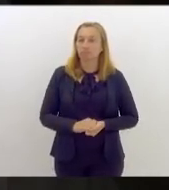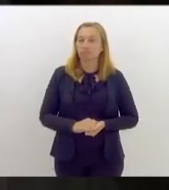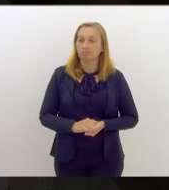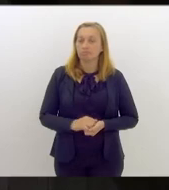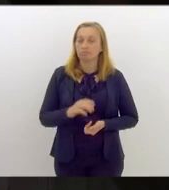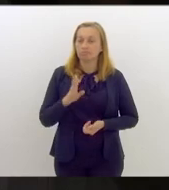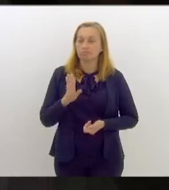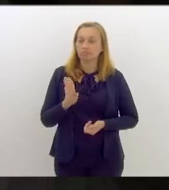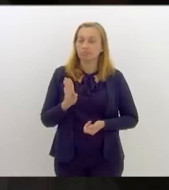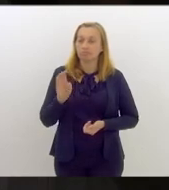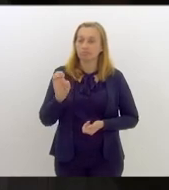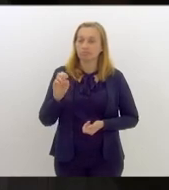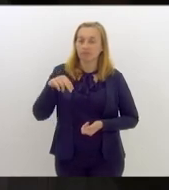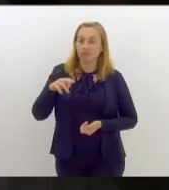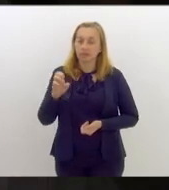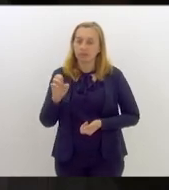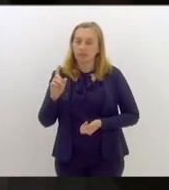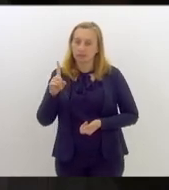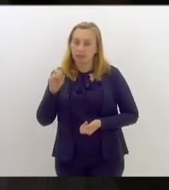Benedito Gonçalves,